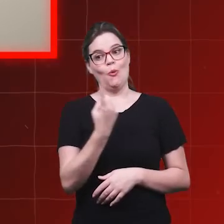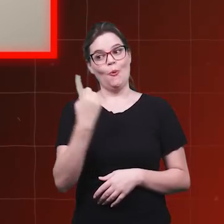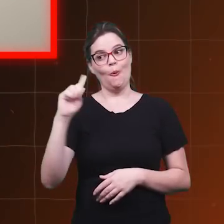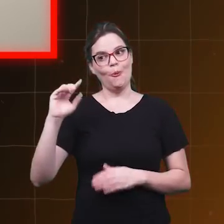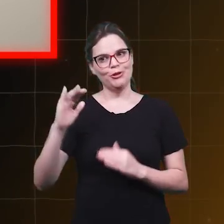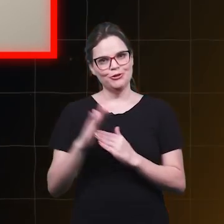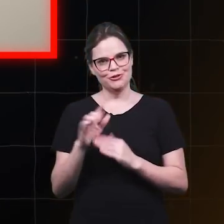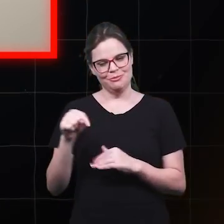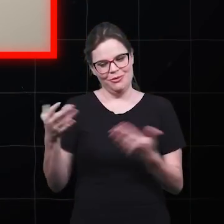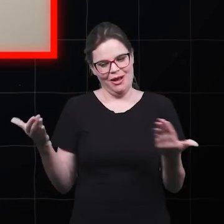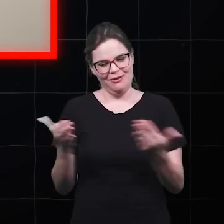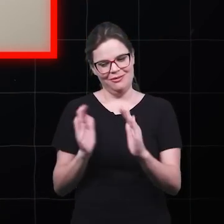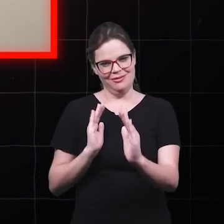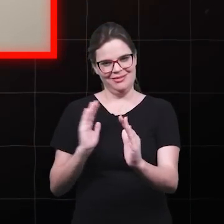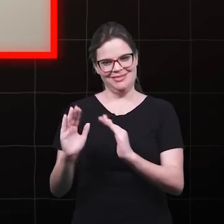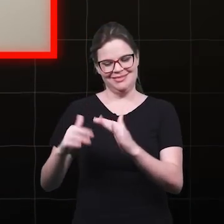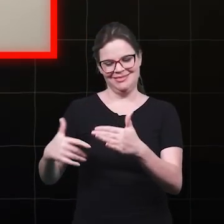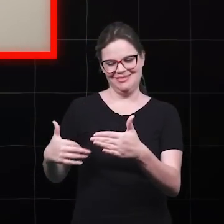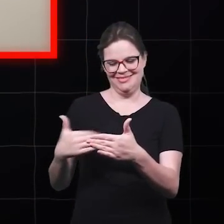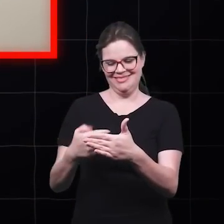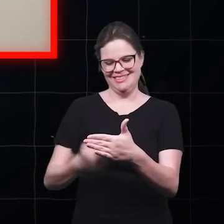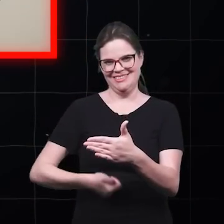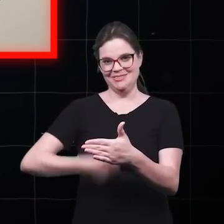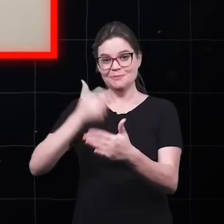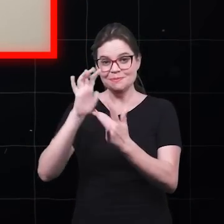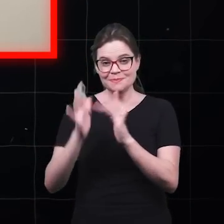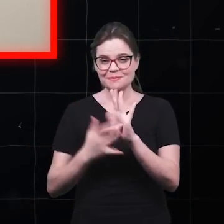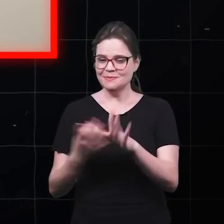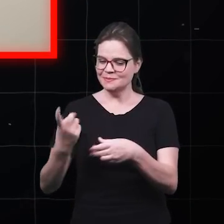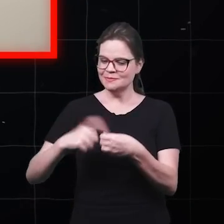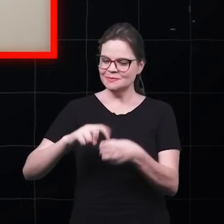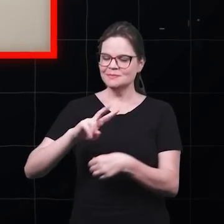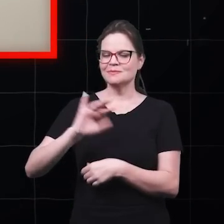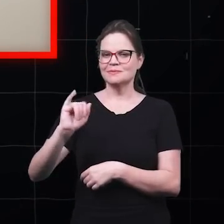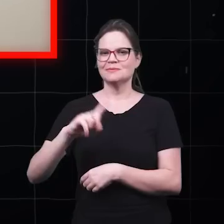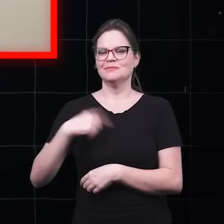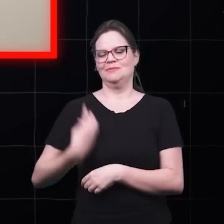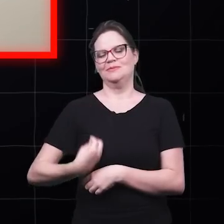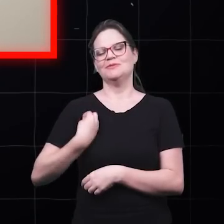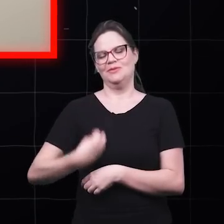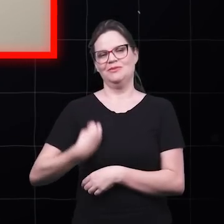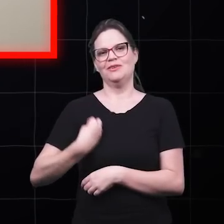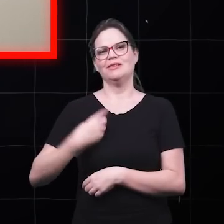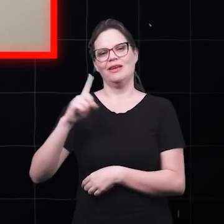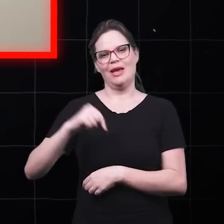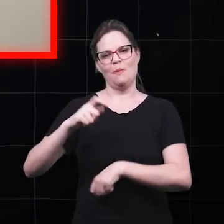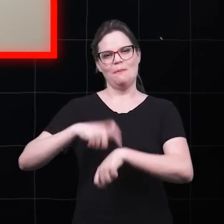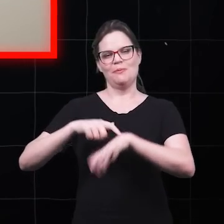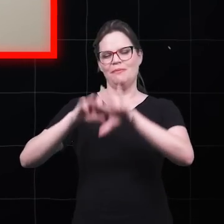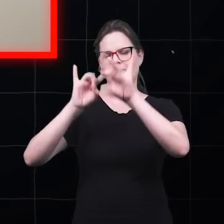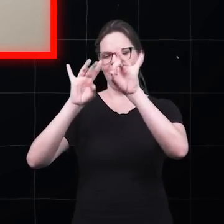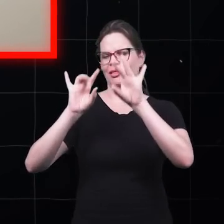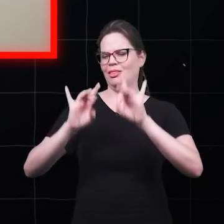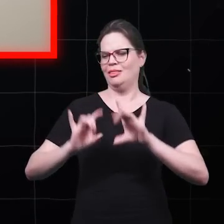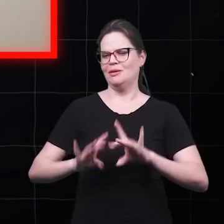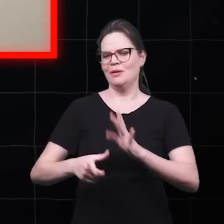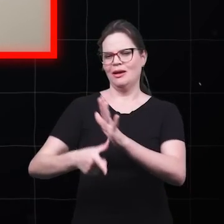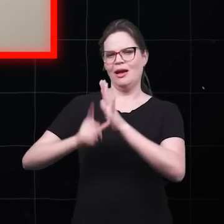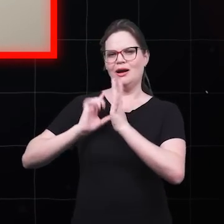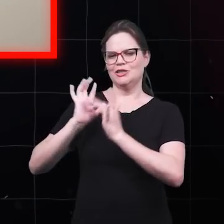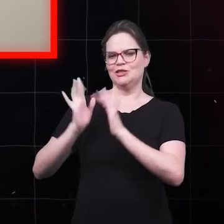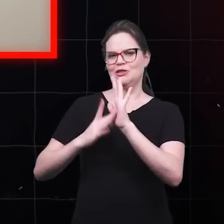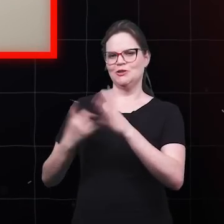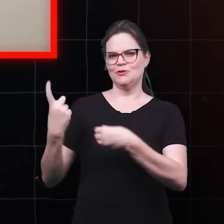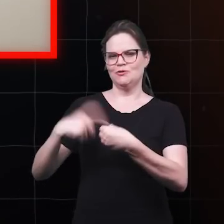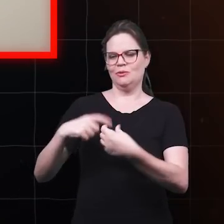que é esse momento extraordinário na vida da igreja que nós estamos vivendo. É o momento que antecede